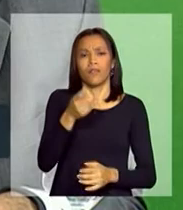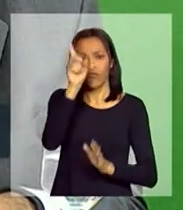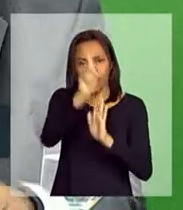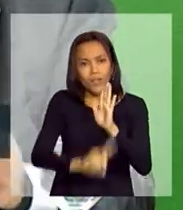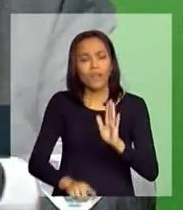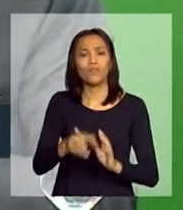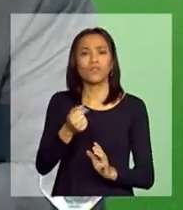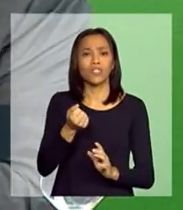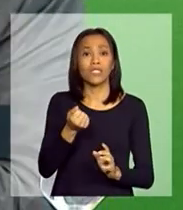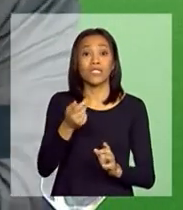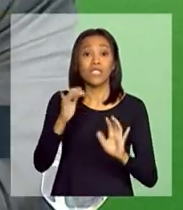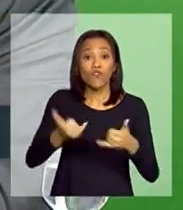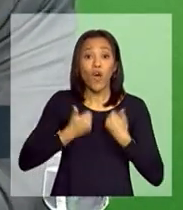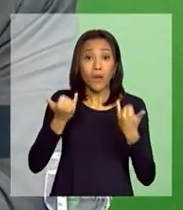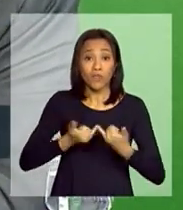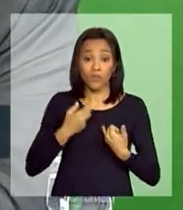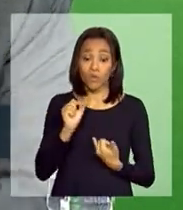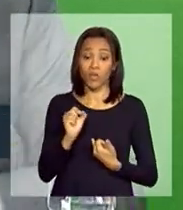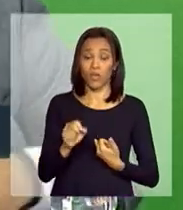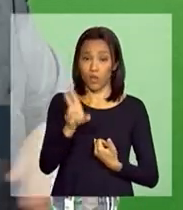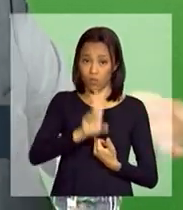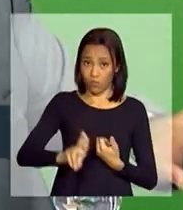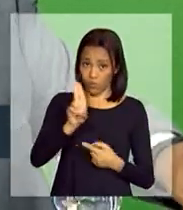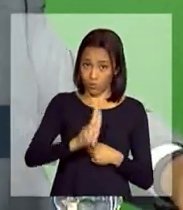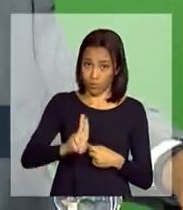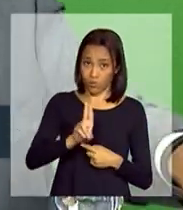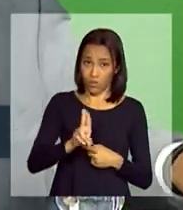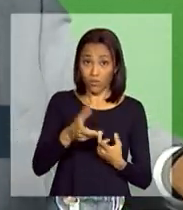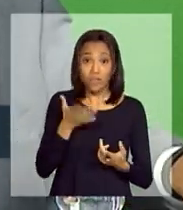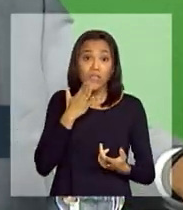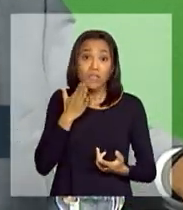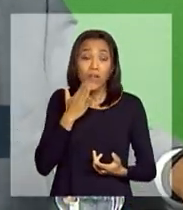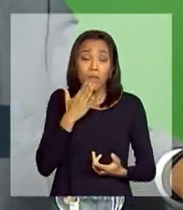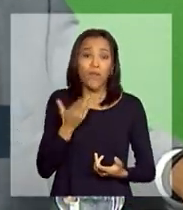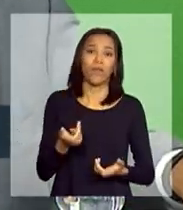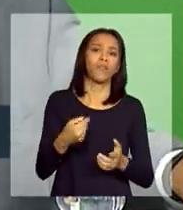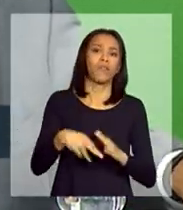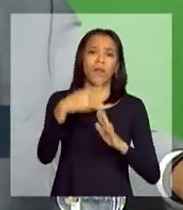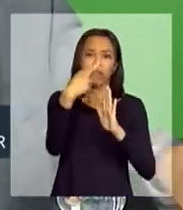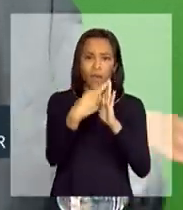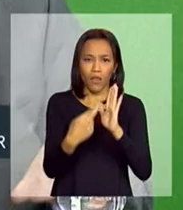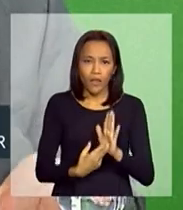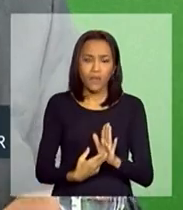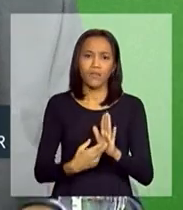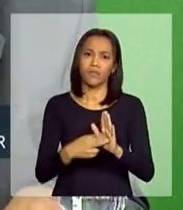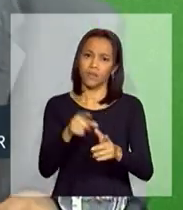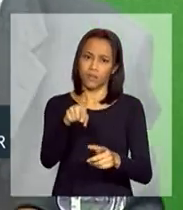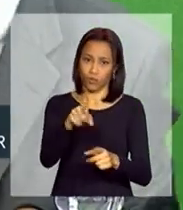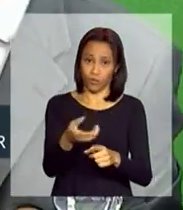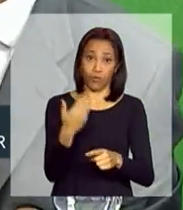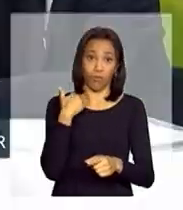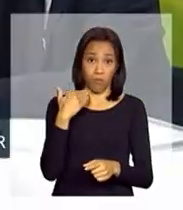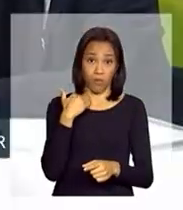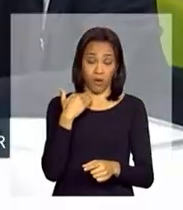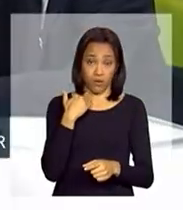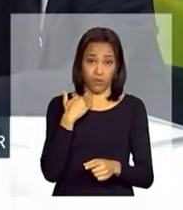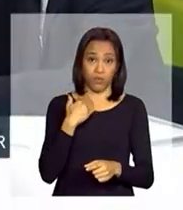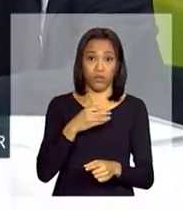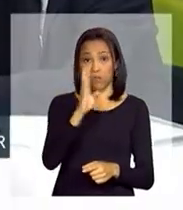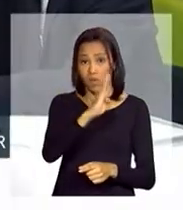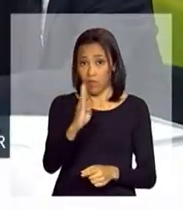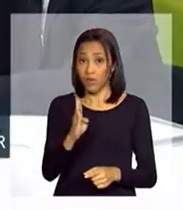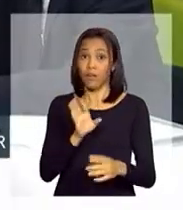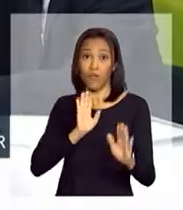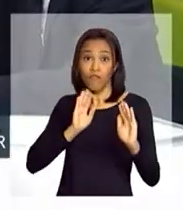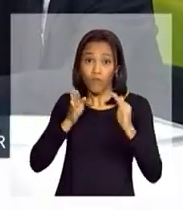sobre o que ele consome Agora eu preciso dizer o que que é isso então as medidas que estão sendo tomadas pelo banco centraliza isso as medidas estão sendo tomadas